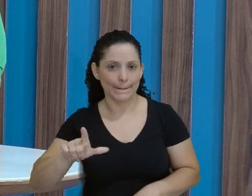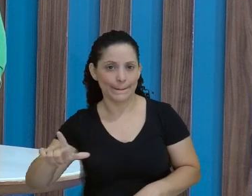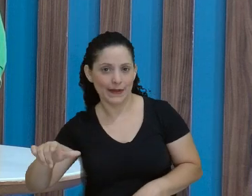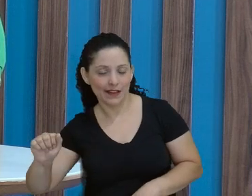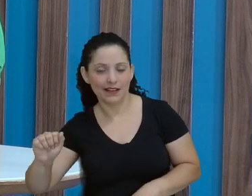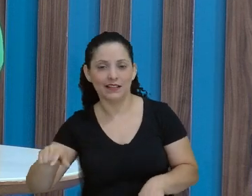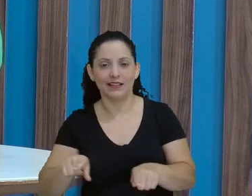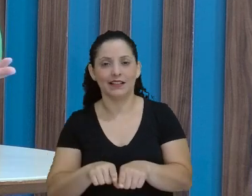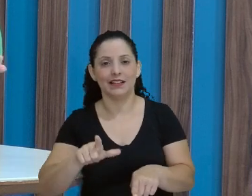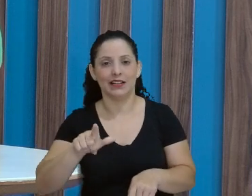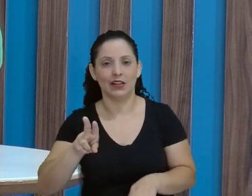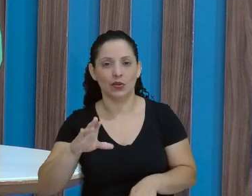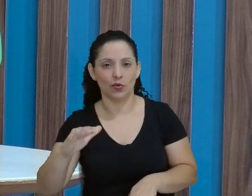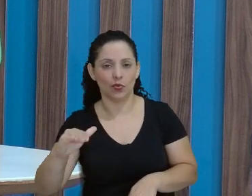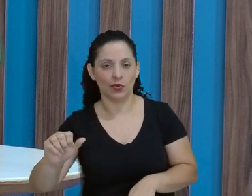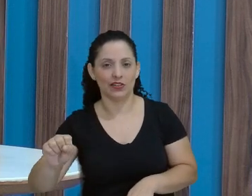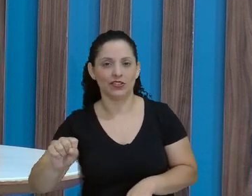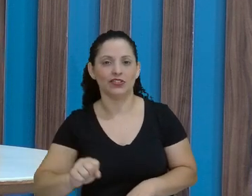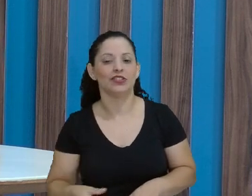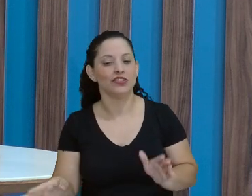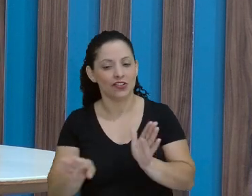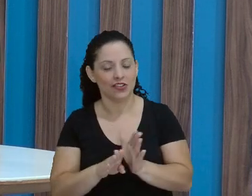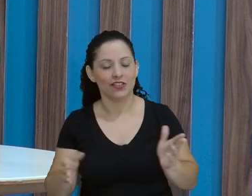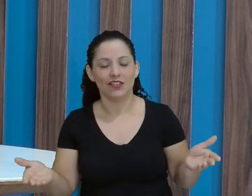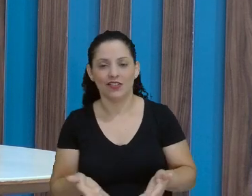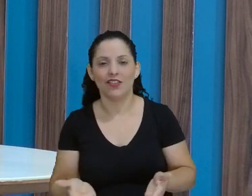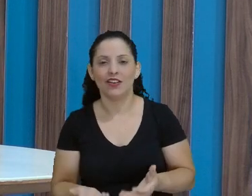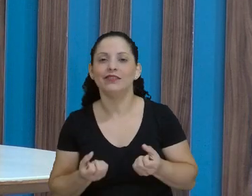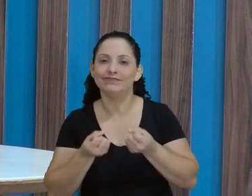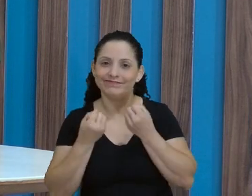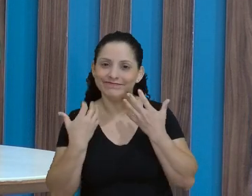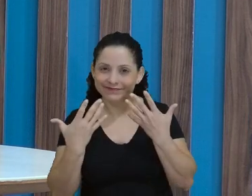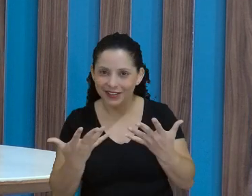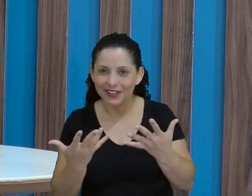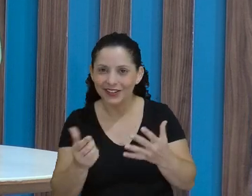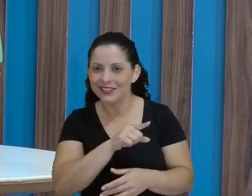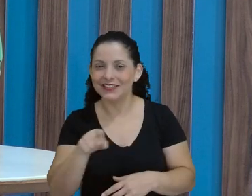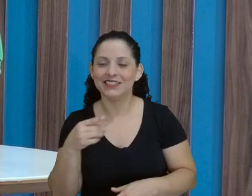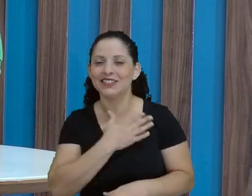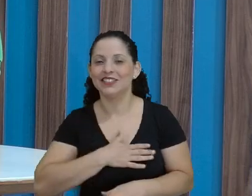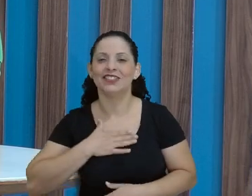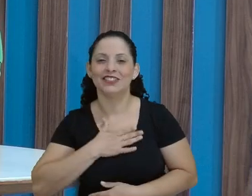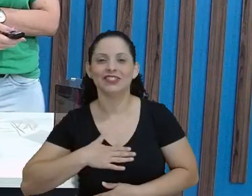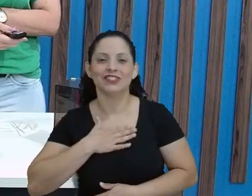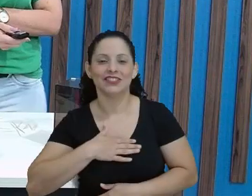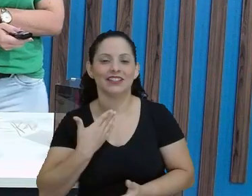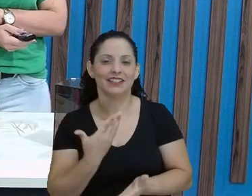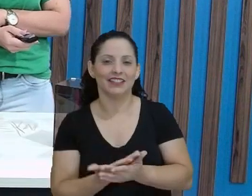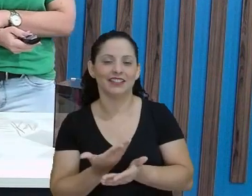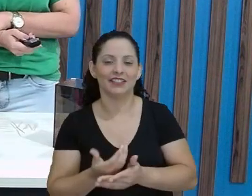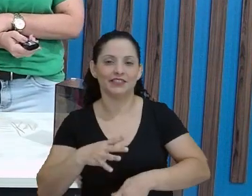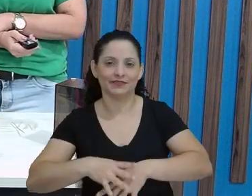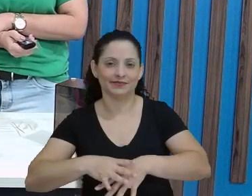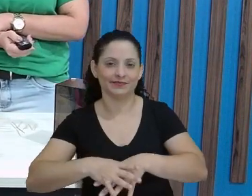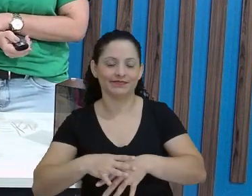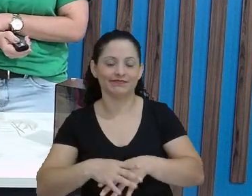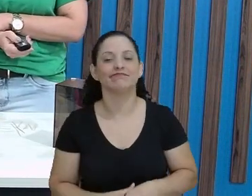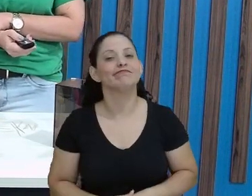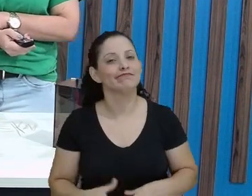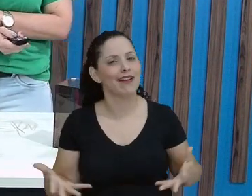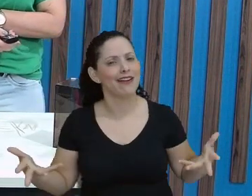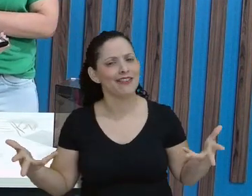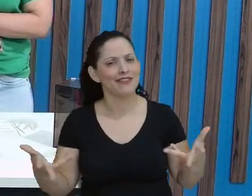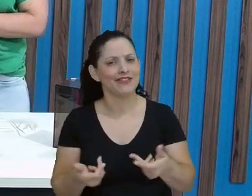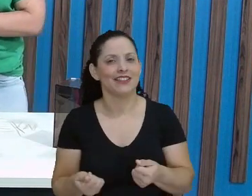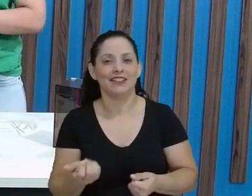chegou agora, né? Então, sejam bem-vindos, espero que vocês estejam gostando, né, da nossa aula de matemática. Que maravilha! Isabela e